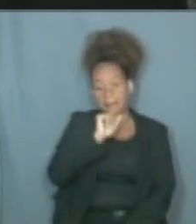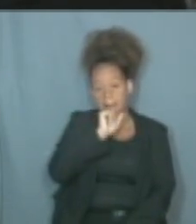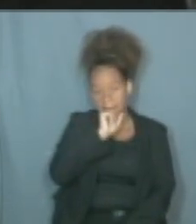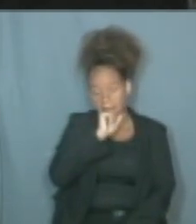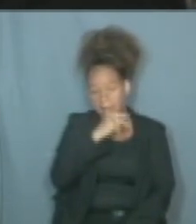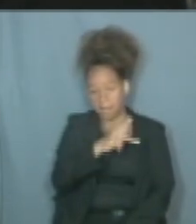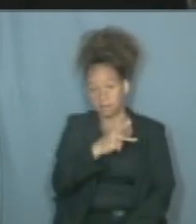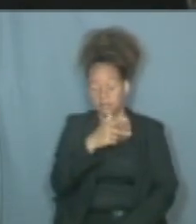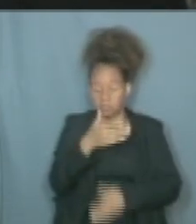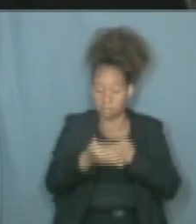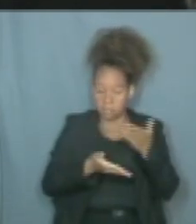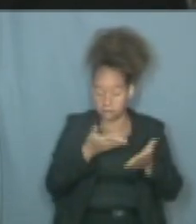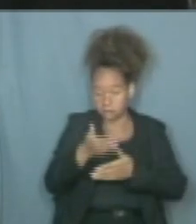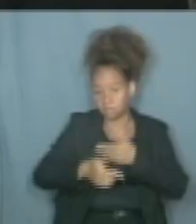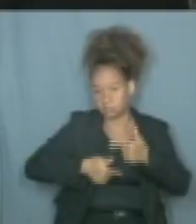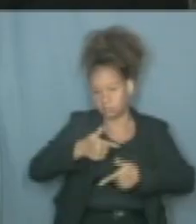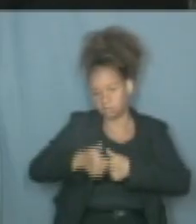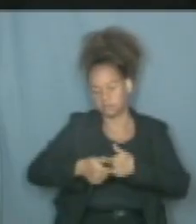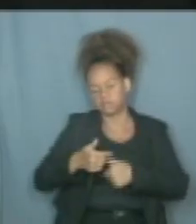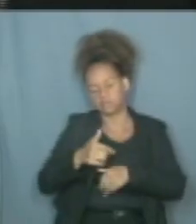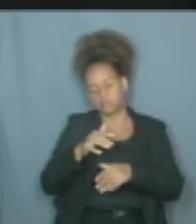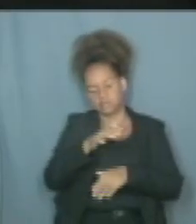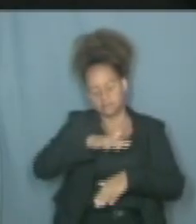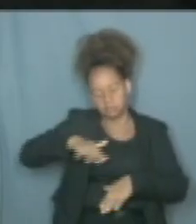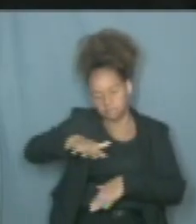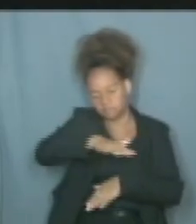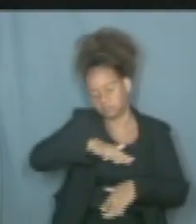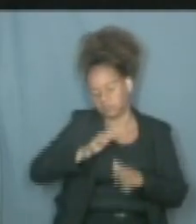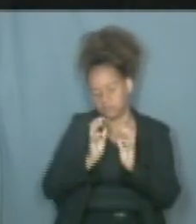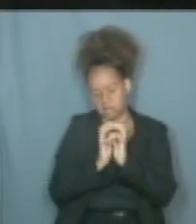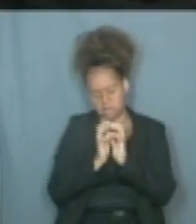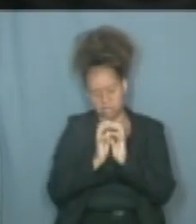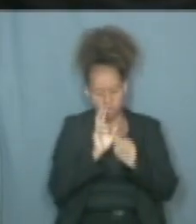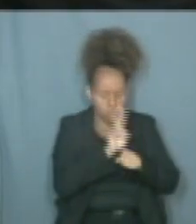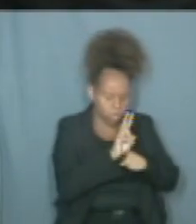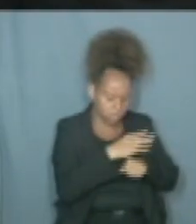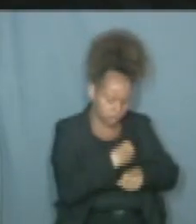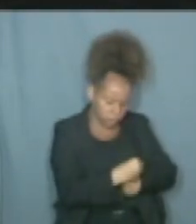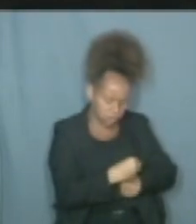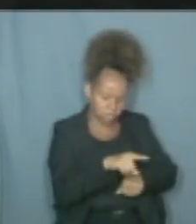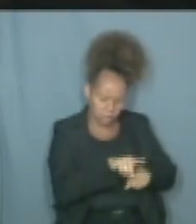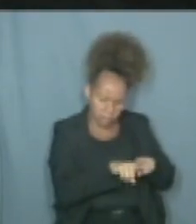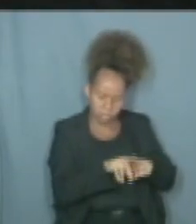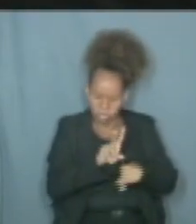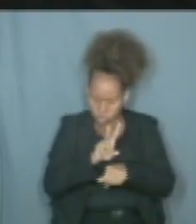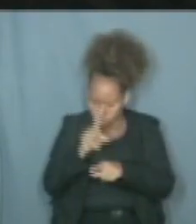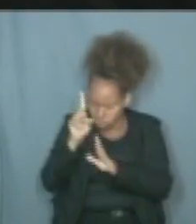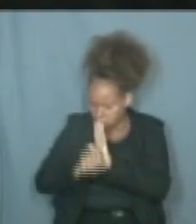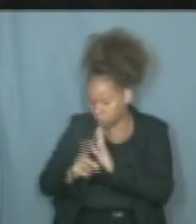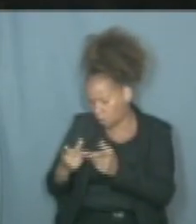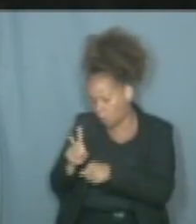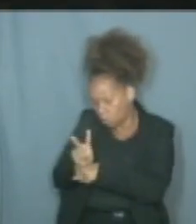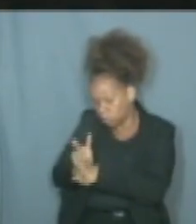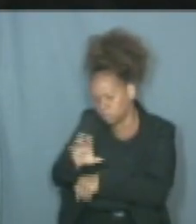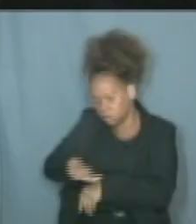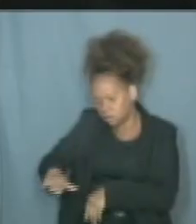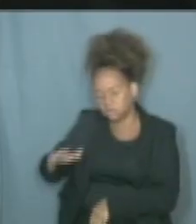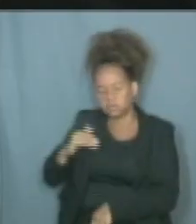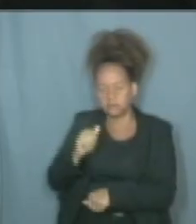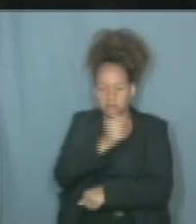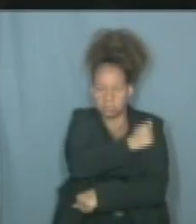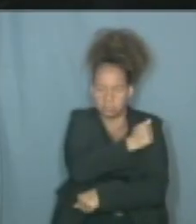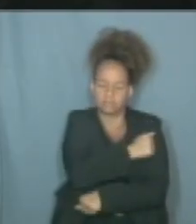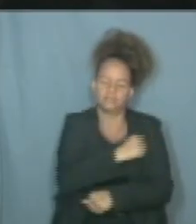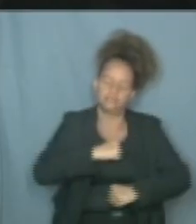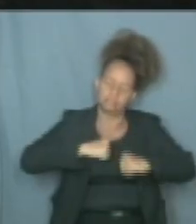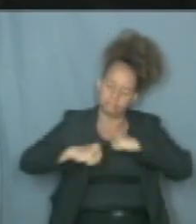serviço ao povo do Recife, né, que cuida de seus filhos, tem um direito também. Então, vereador, acho que foi pertinente esse debate que